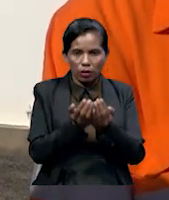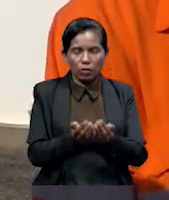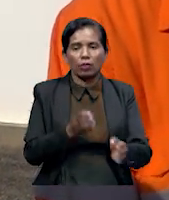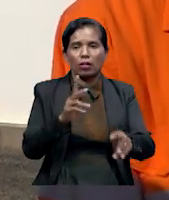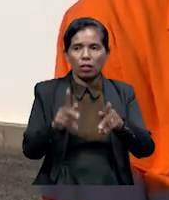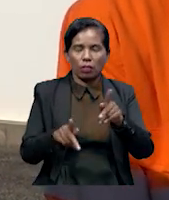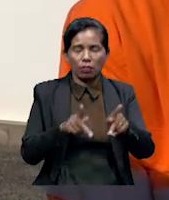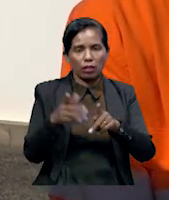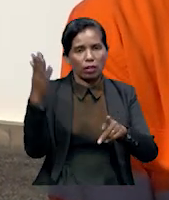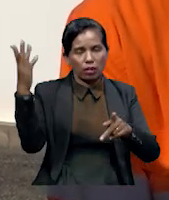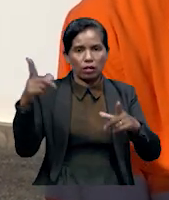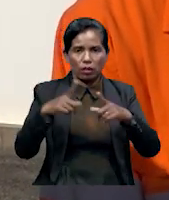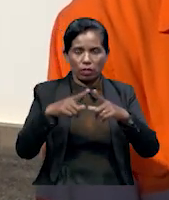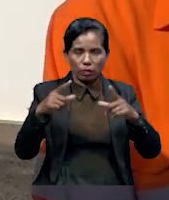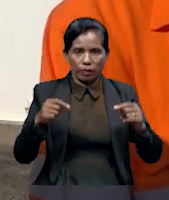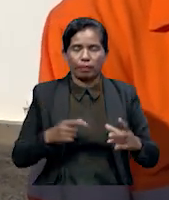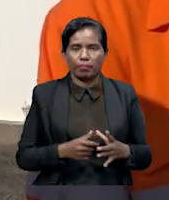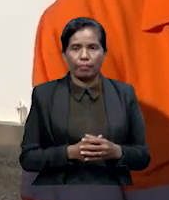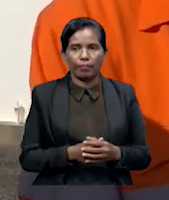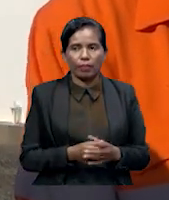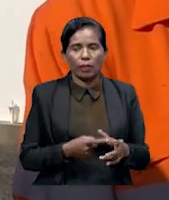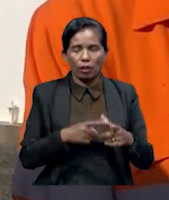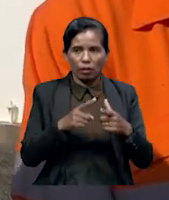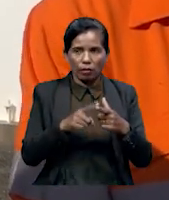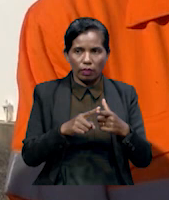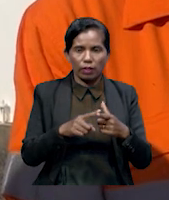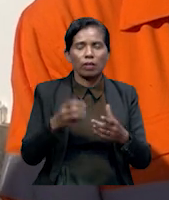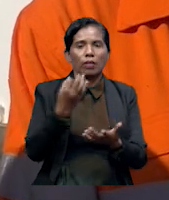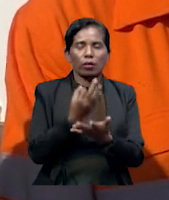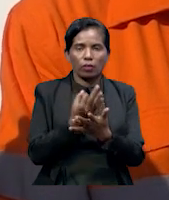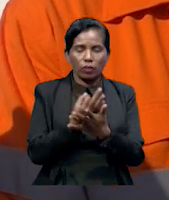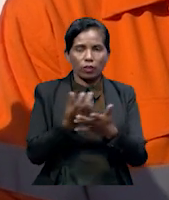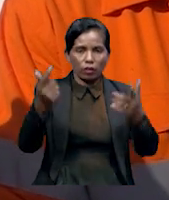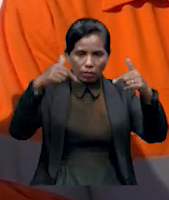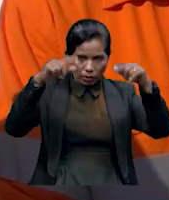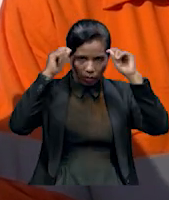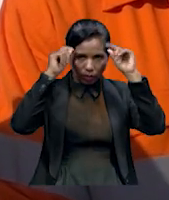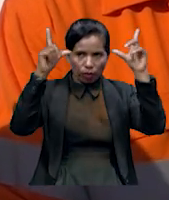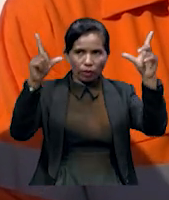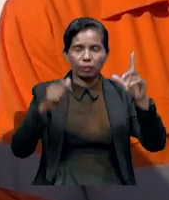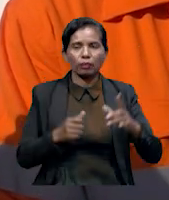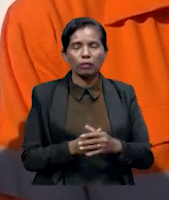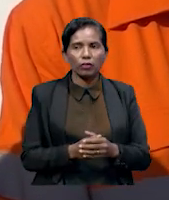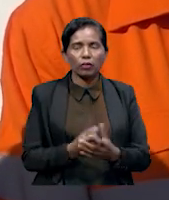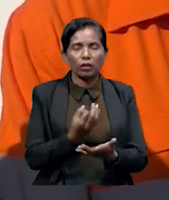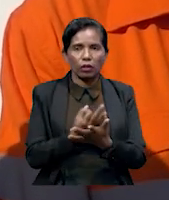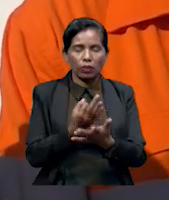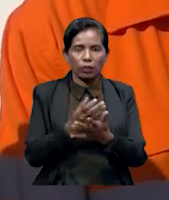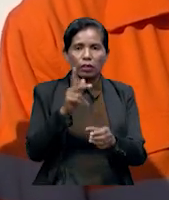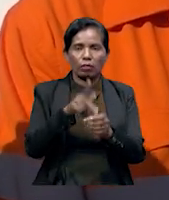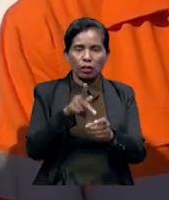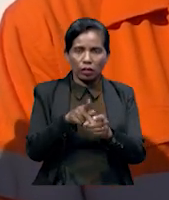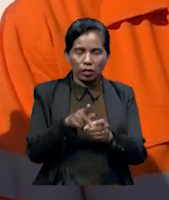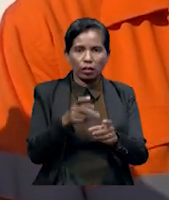em Japão e hoje estamos Timor-Leste. Fundo petrolífero, né?